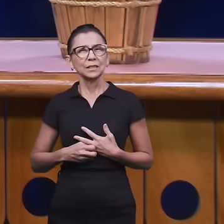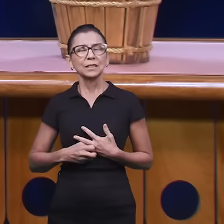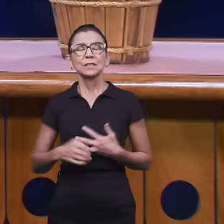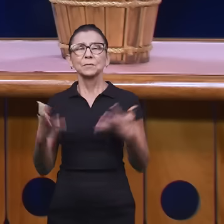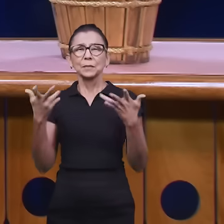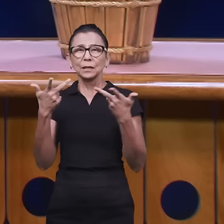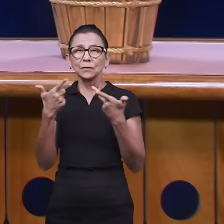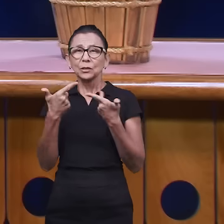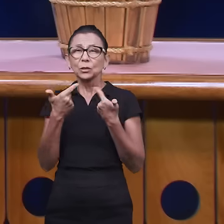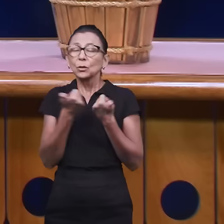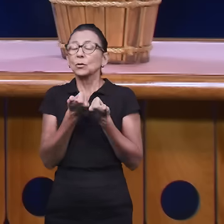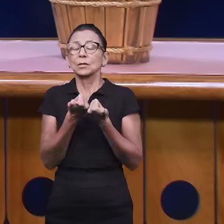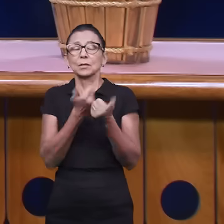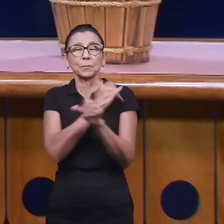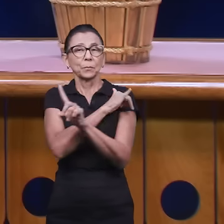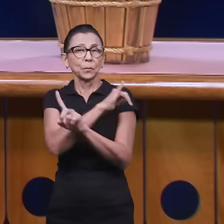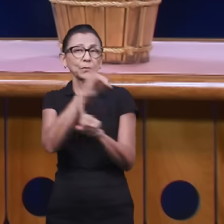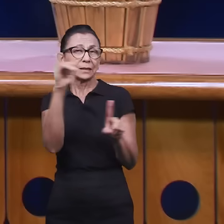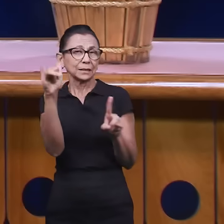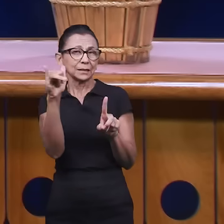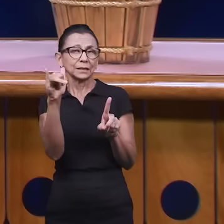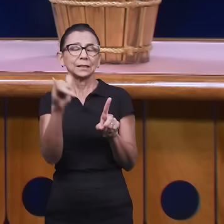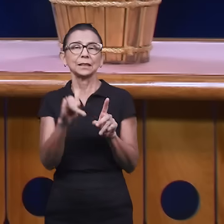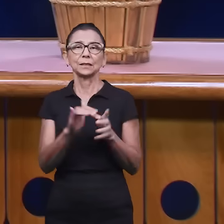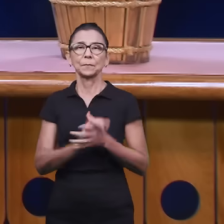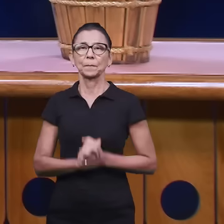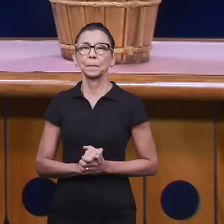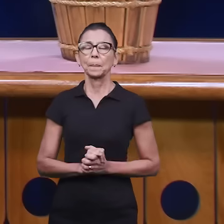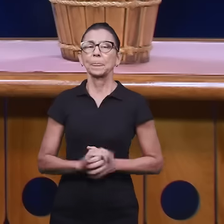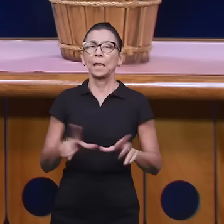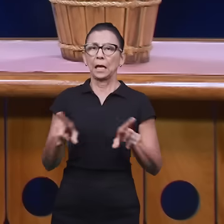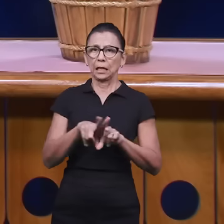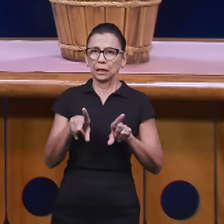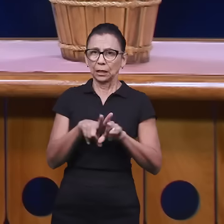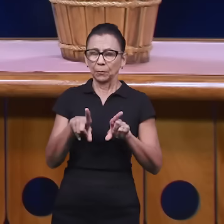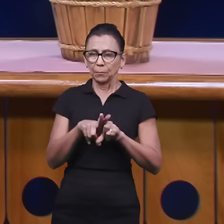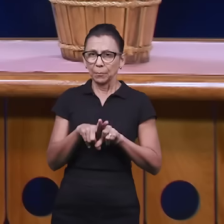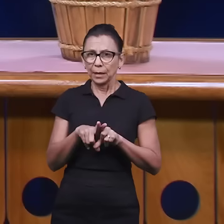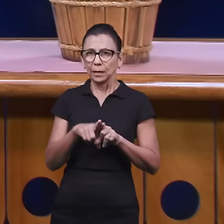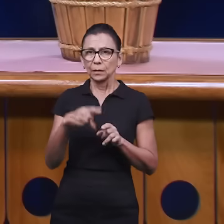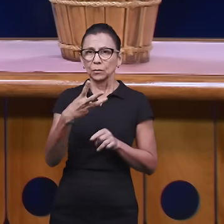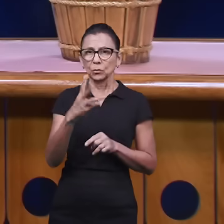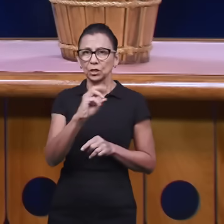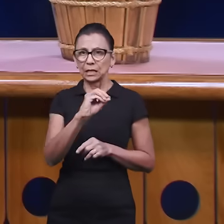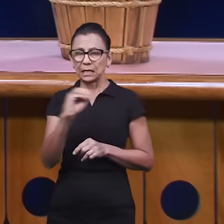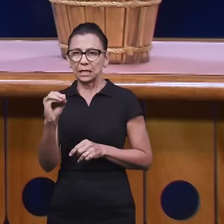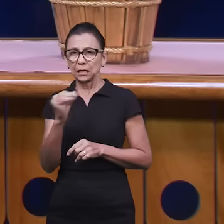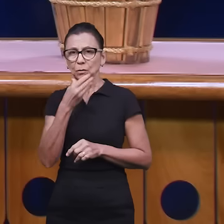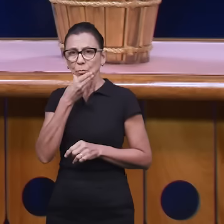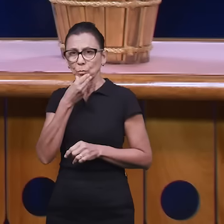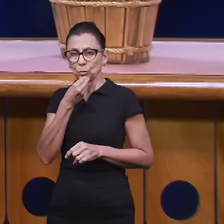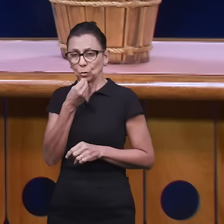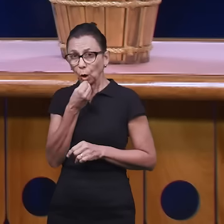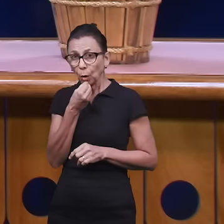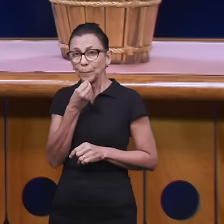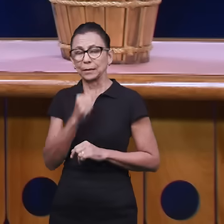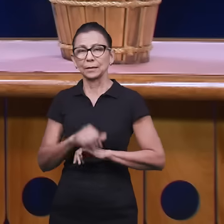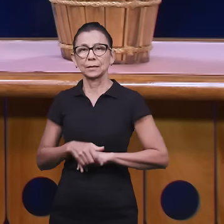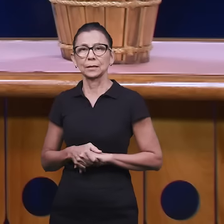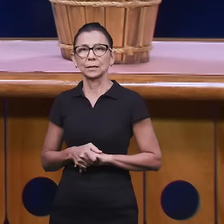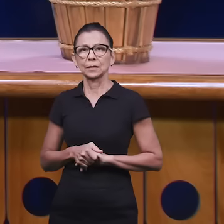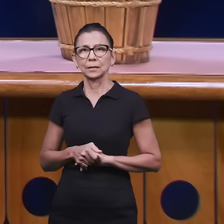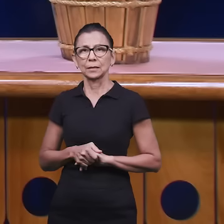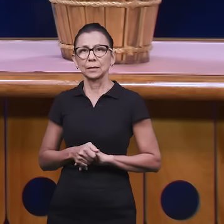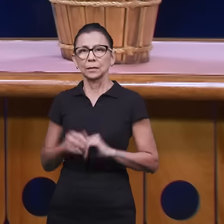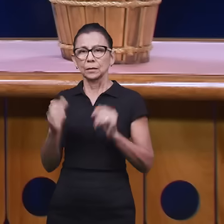sinal profético maravilhoso. E quando o Senhor então separa os 300 e mostra a forma que eles iam se